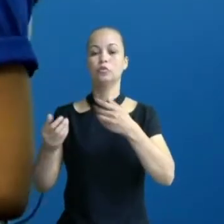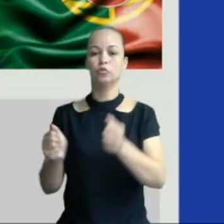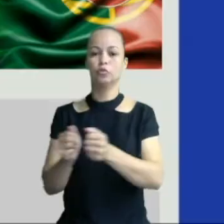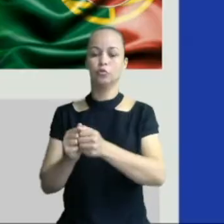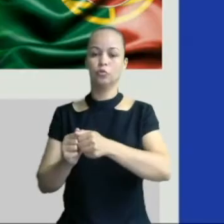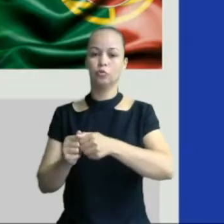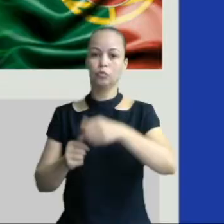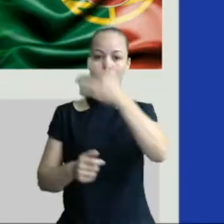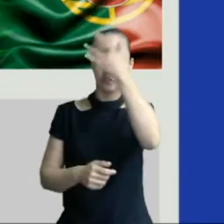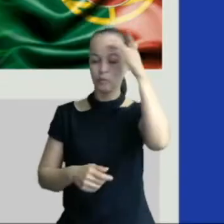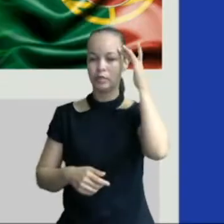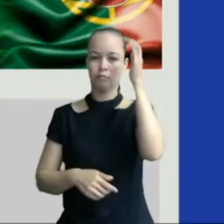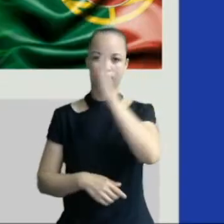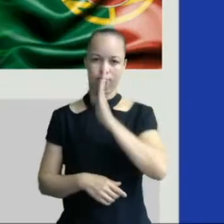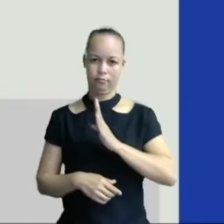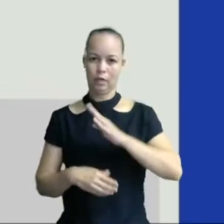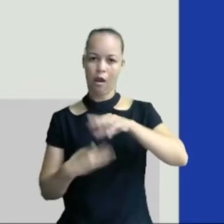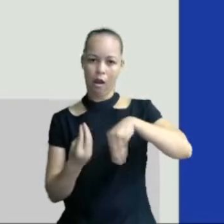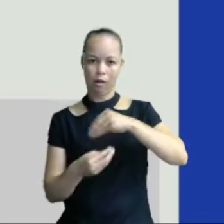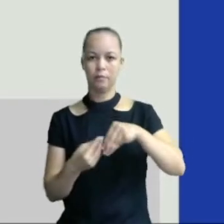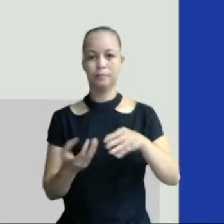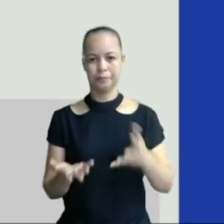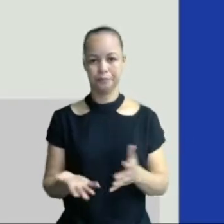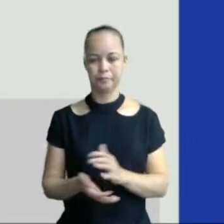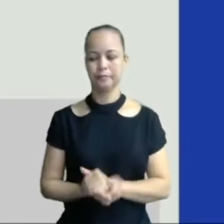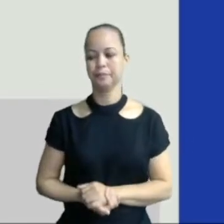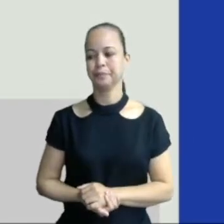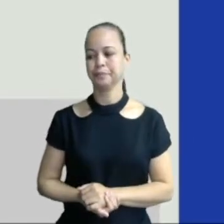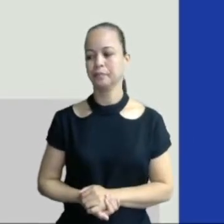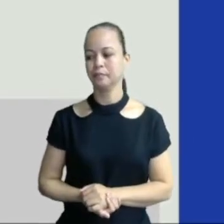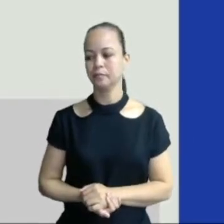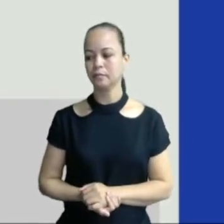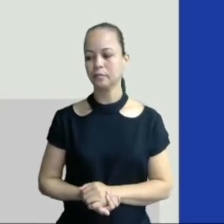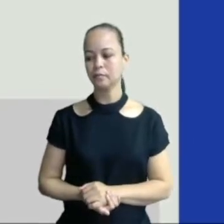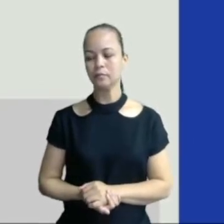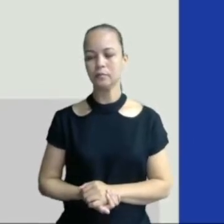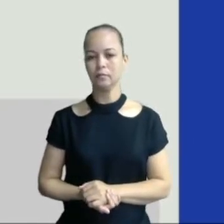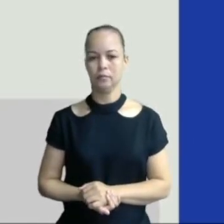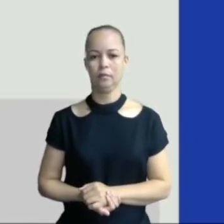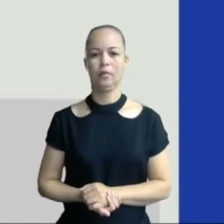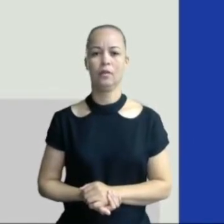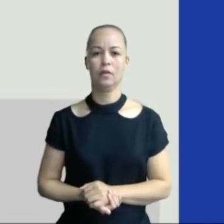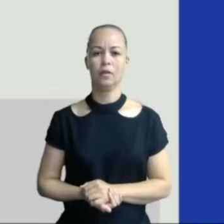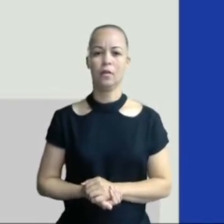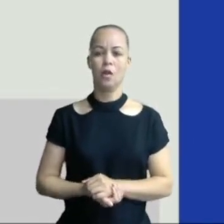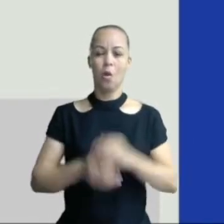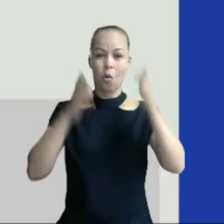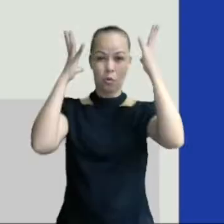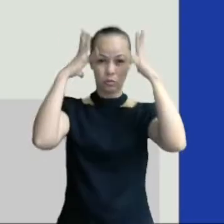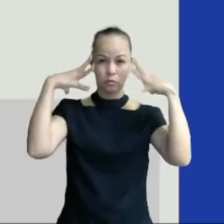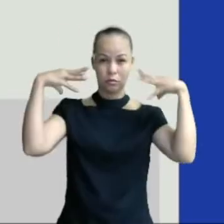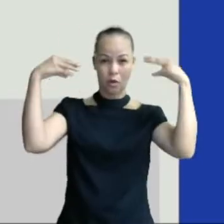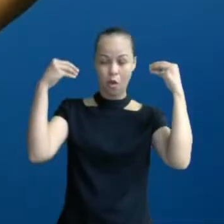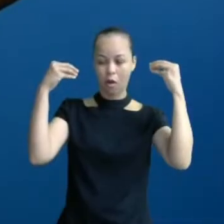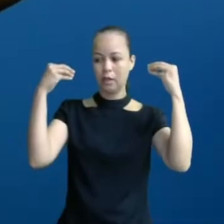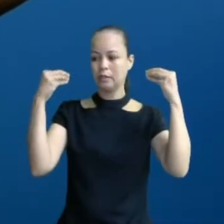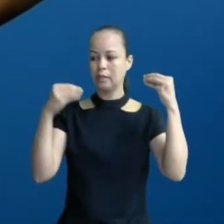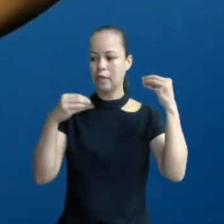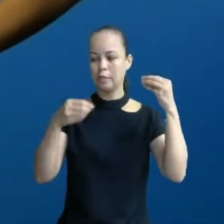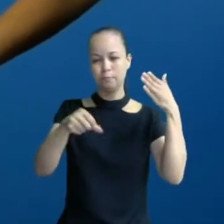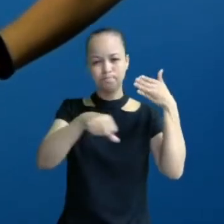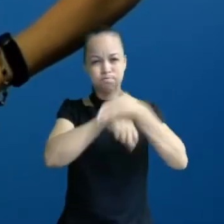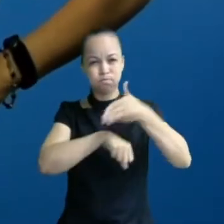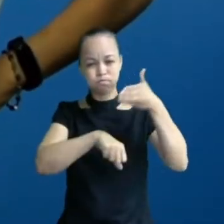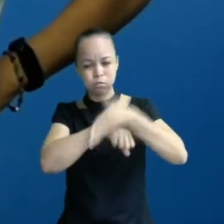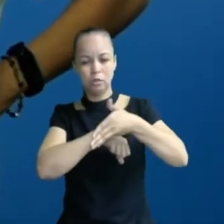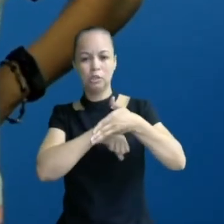certo? Seguindo. Por que os holandeses invadiram o Brasil? Vocês